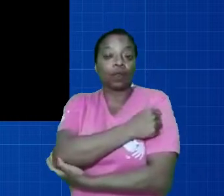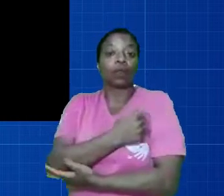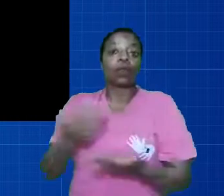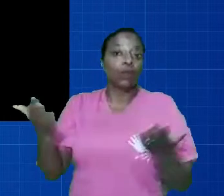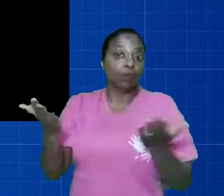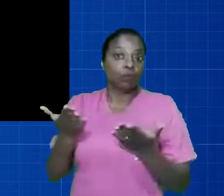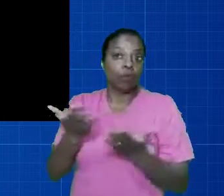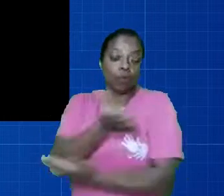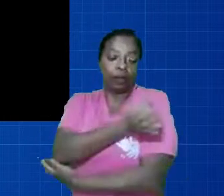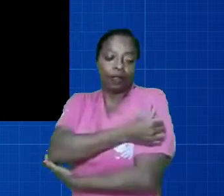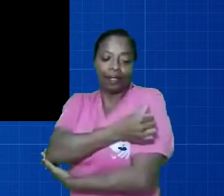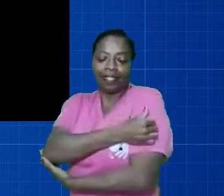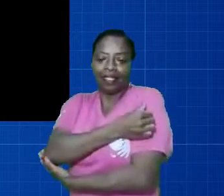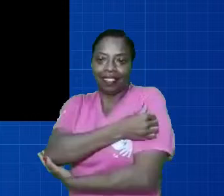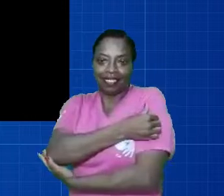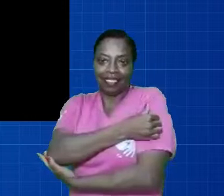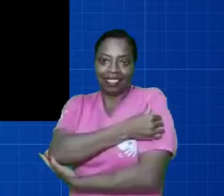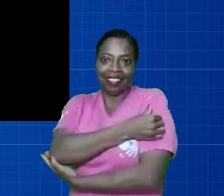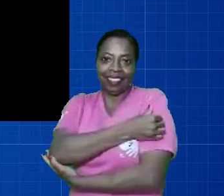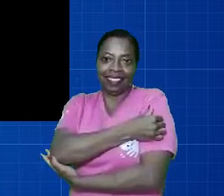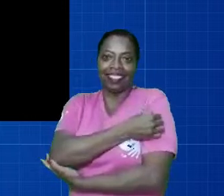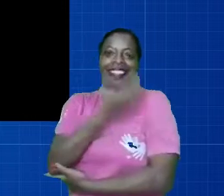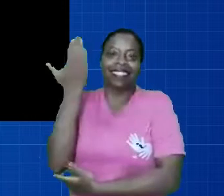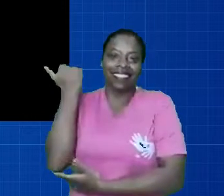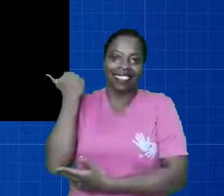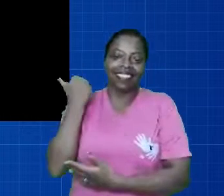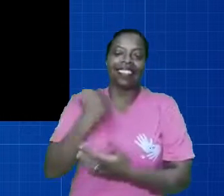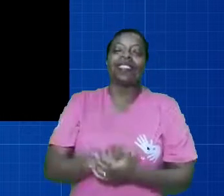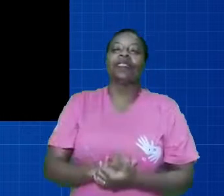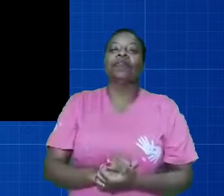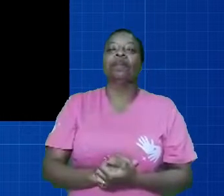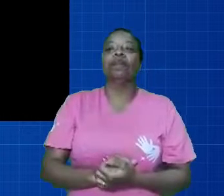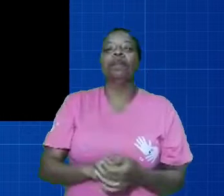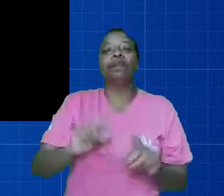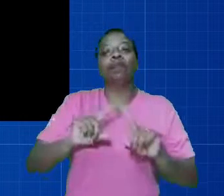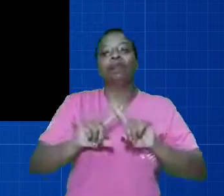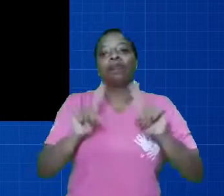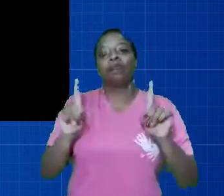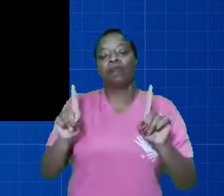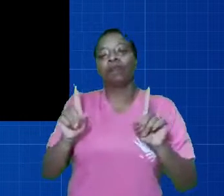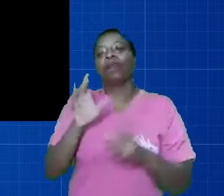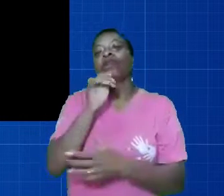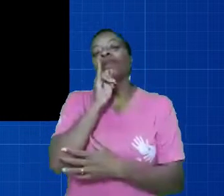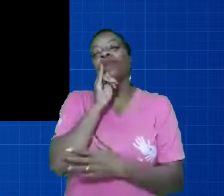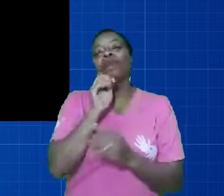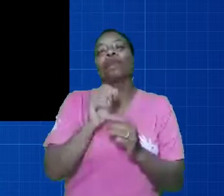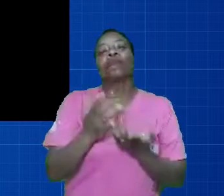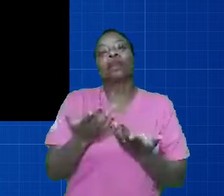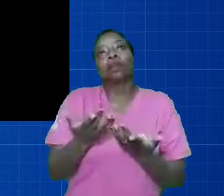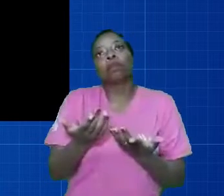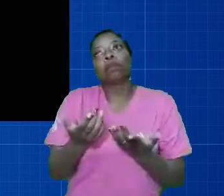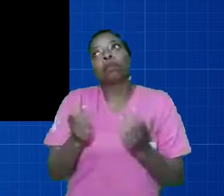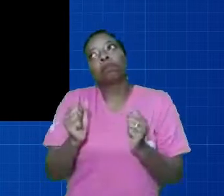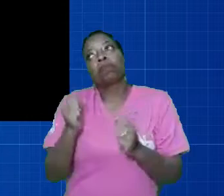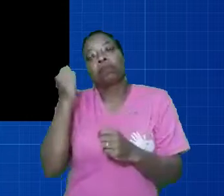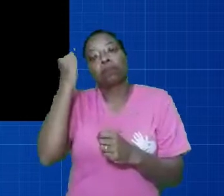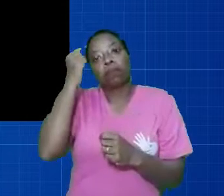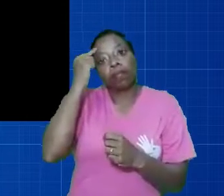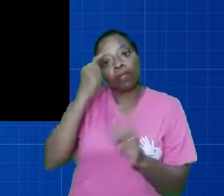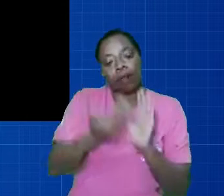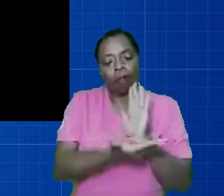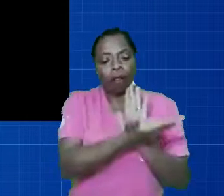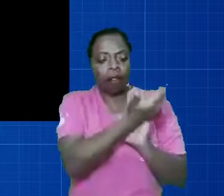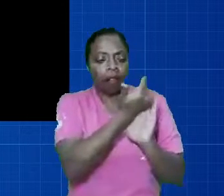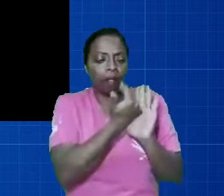hoje do sexto ano, né? Que era a referência do sexto ano. Mas a gente para e pensa assim: será que o desenho é